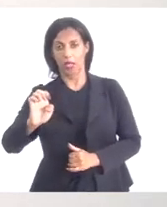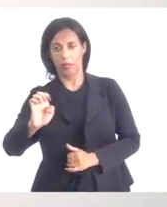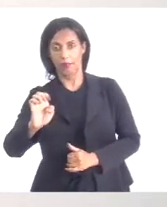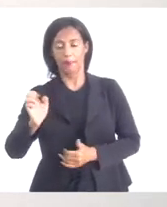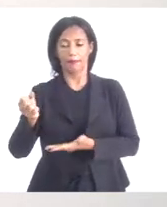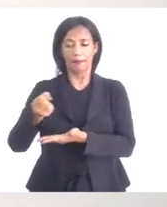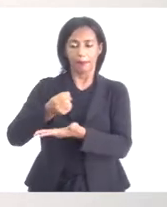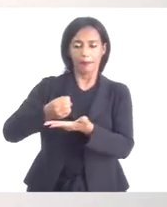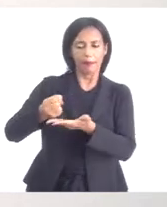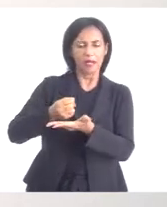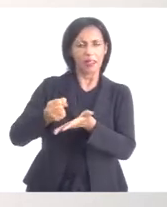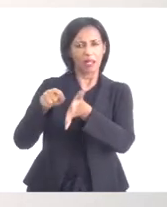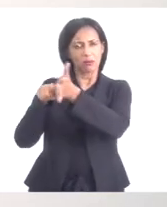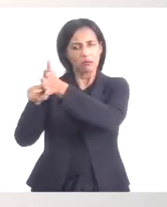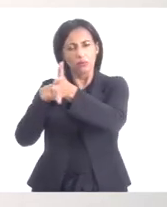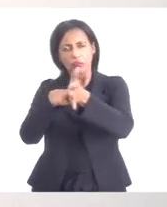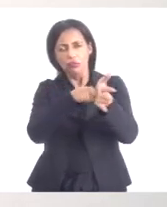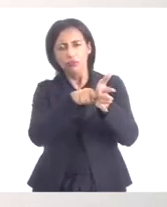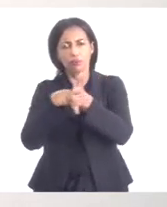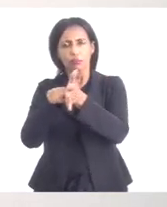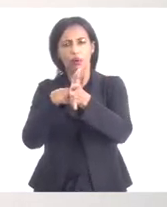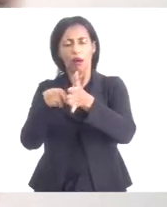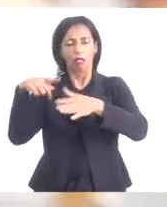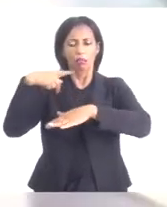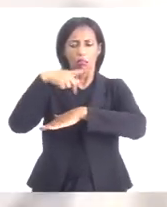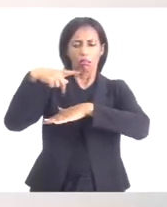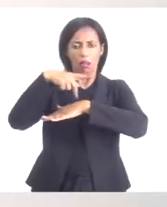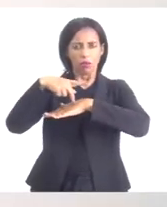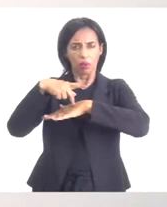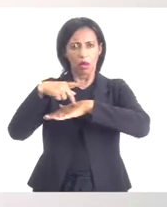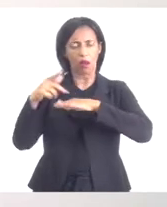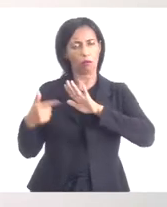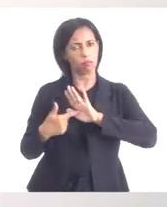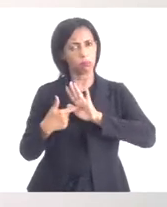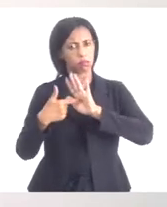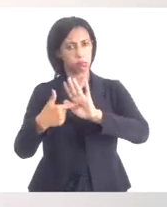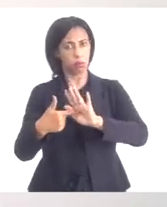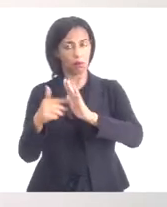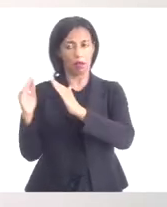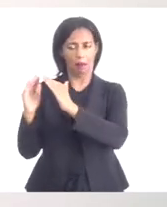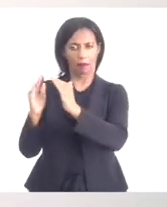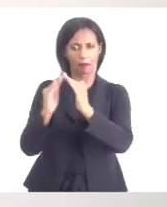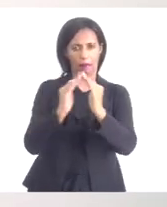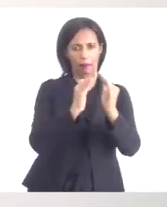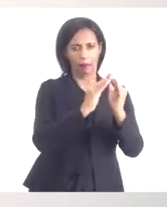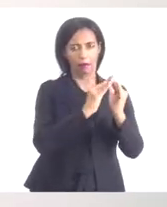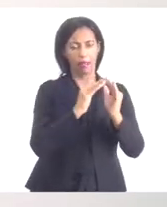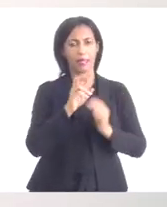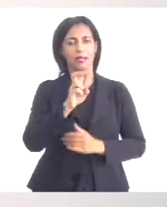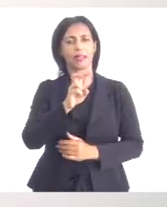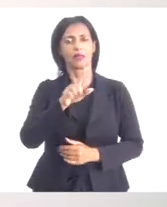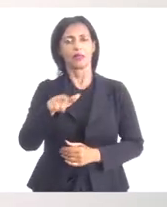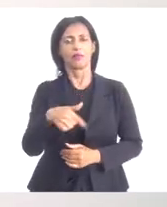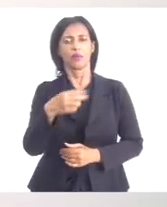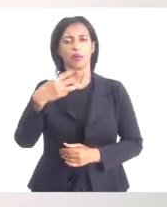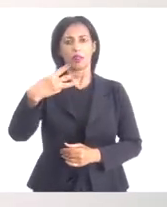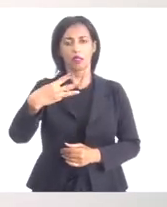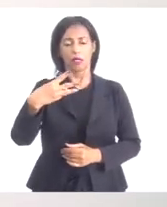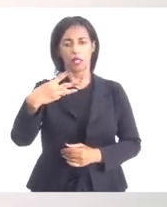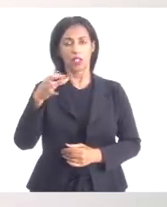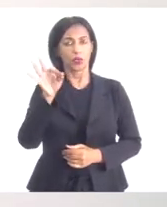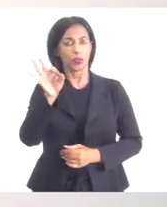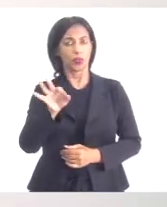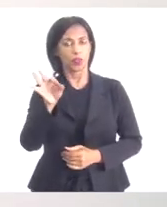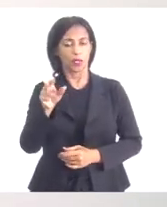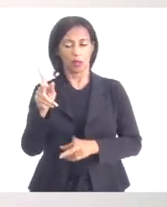baseados na última pesquisa Nacional por amostra de domicílio 5,3 e a